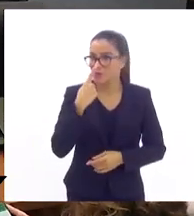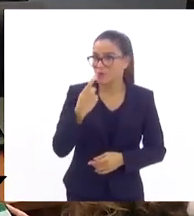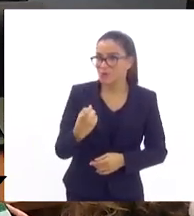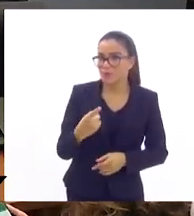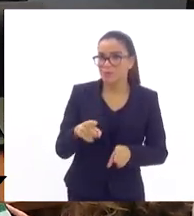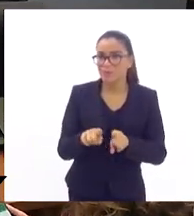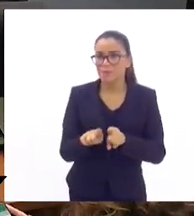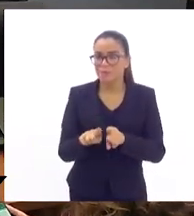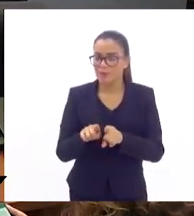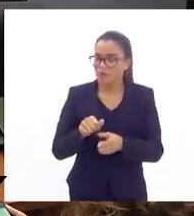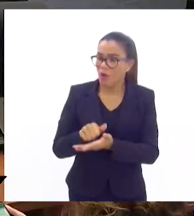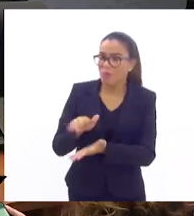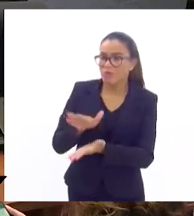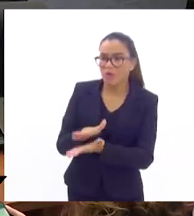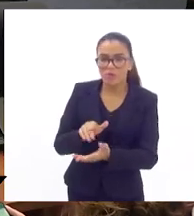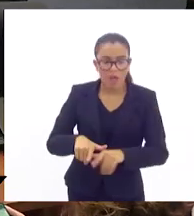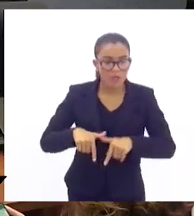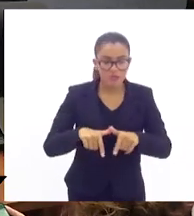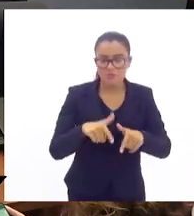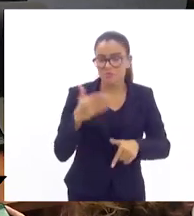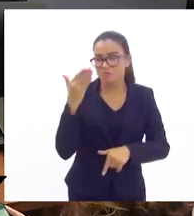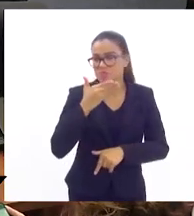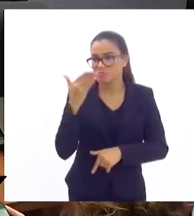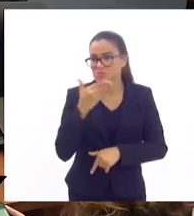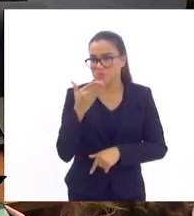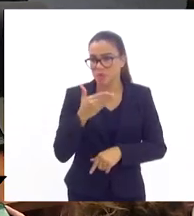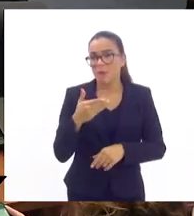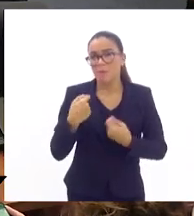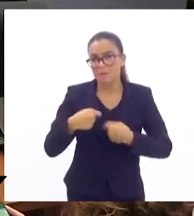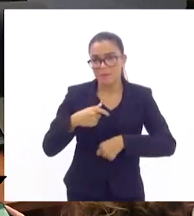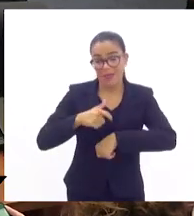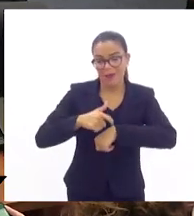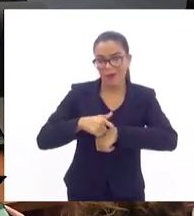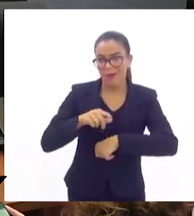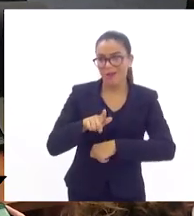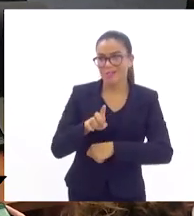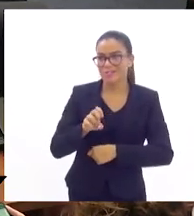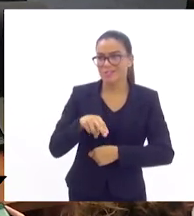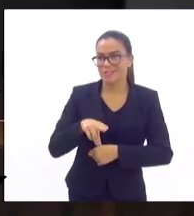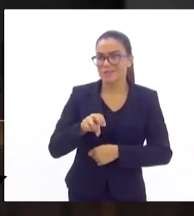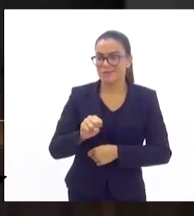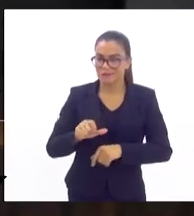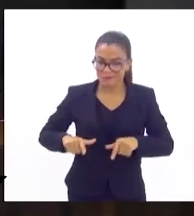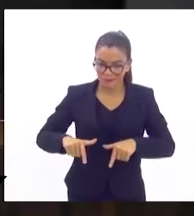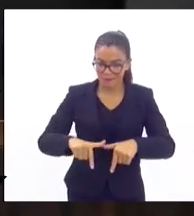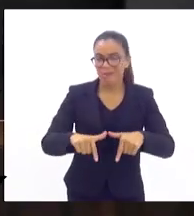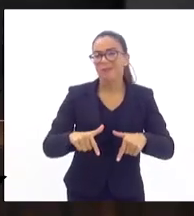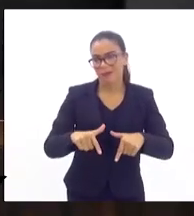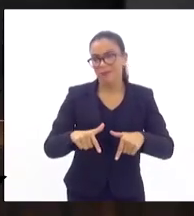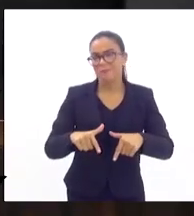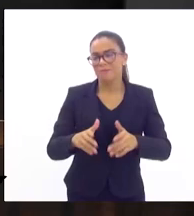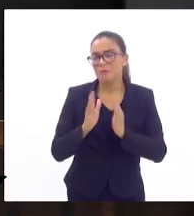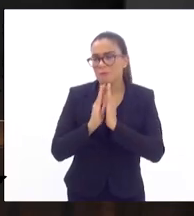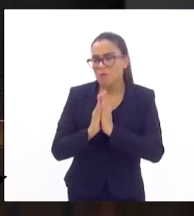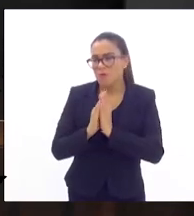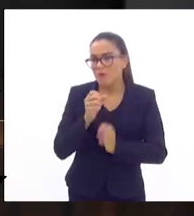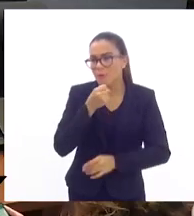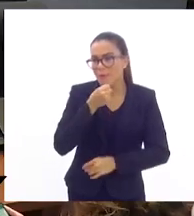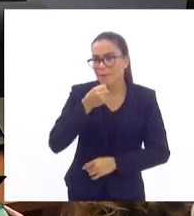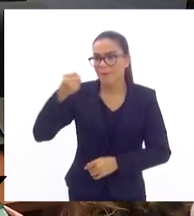atuação, multando, agindo. Então, assim, eu acho que passou da hora da Genesa entrar em campo em nome da população. Então, por favor, está com a